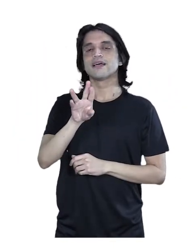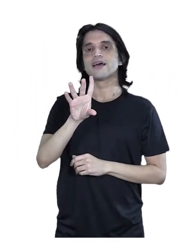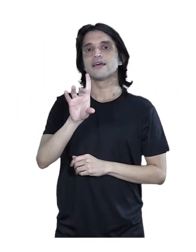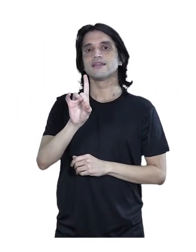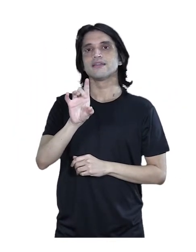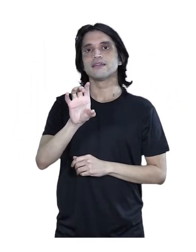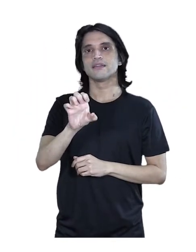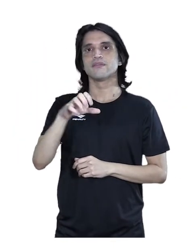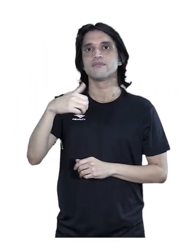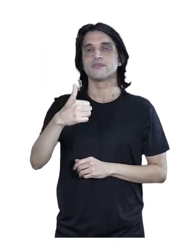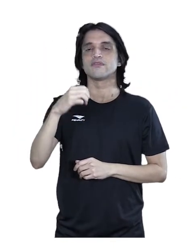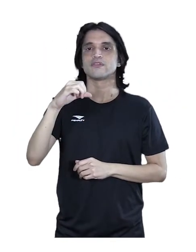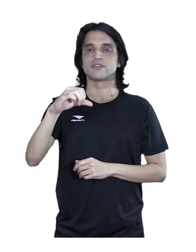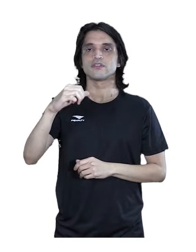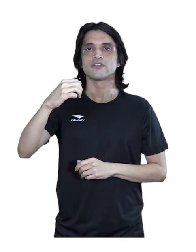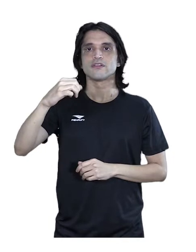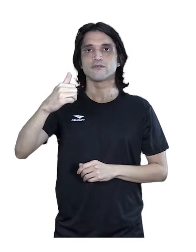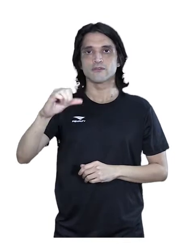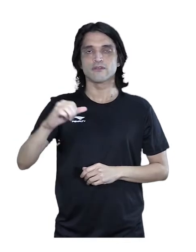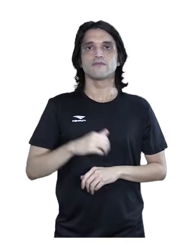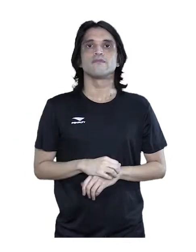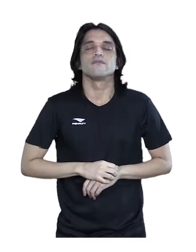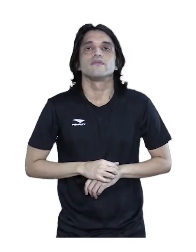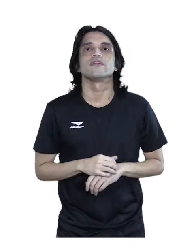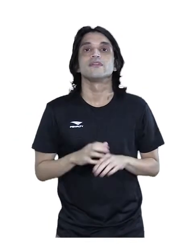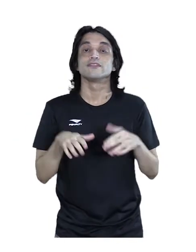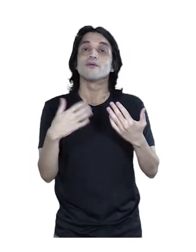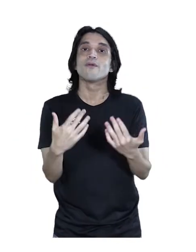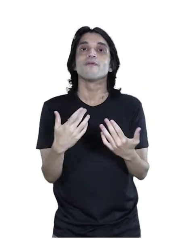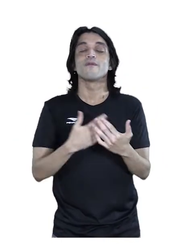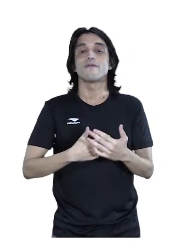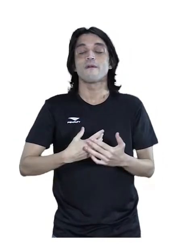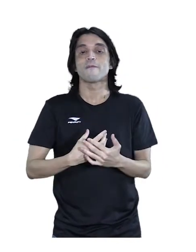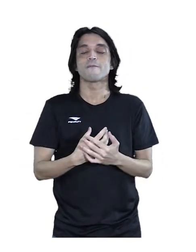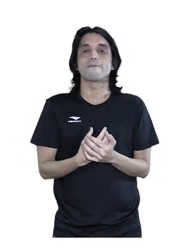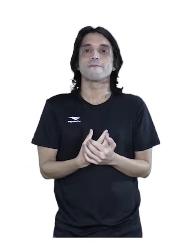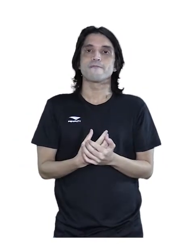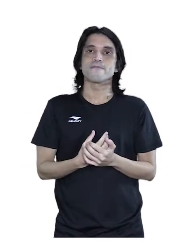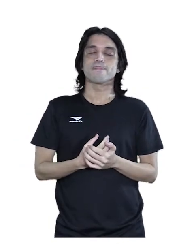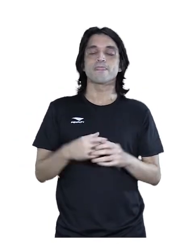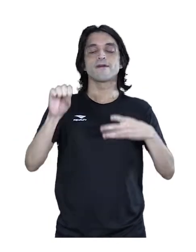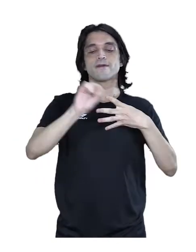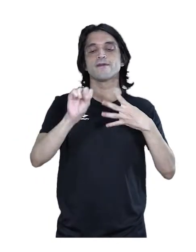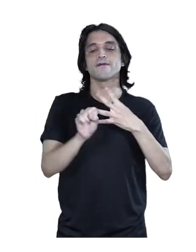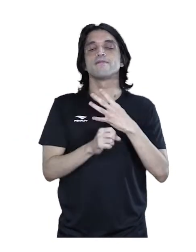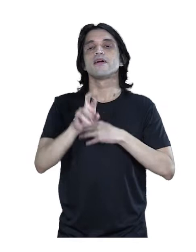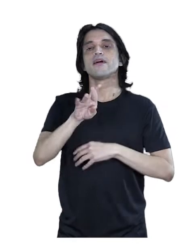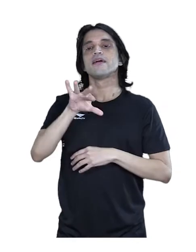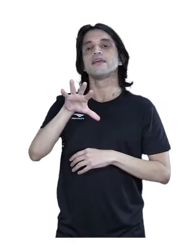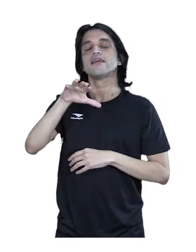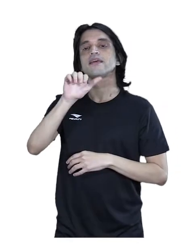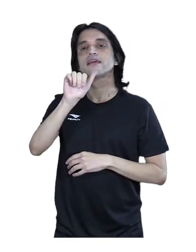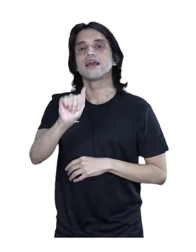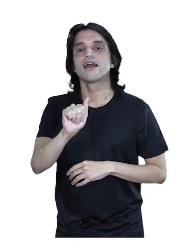1919. Então, a rima rica consiste em rimar palavras de diferentes classes gramaticais, como vimos